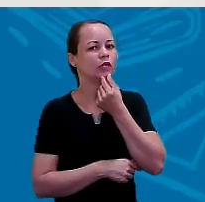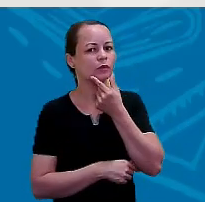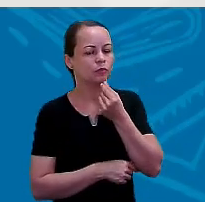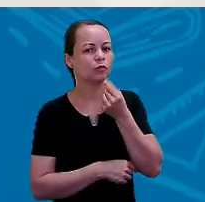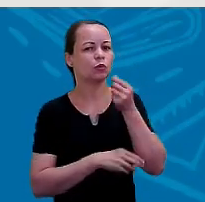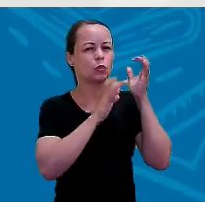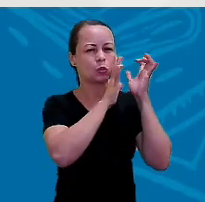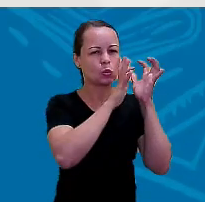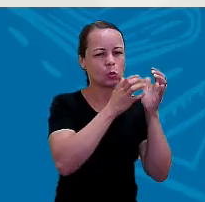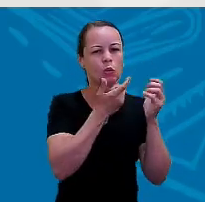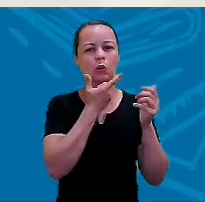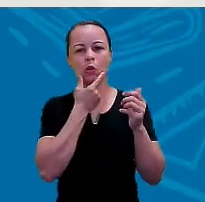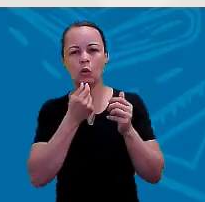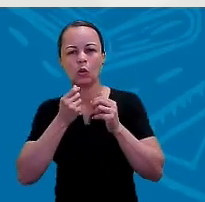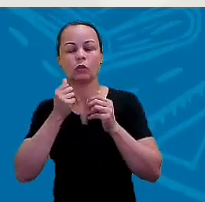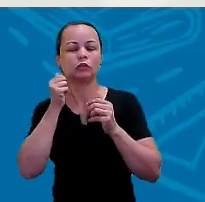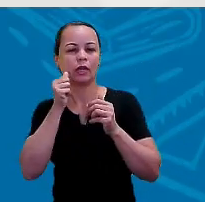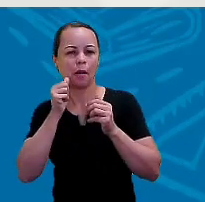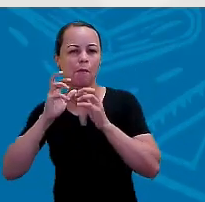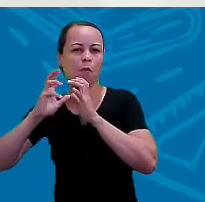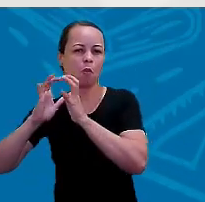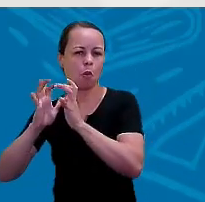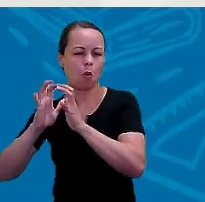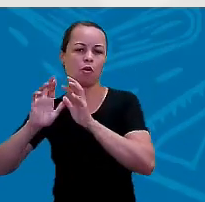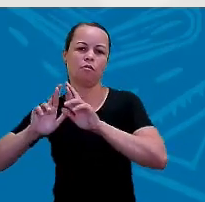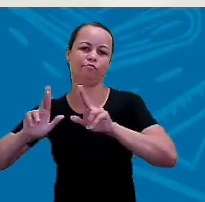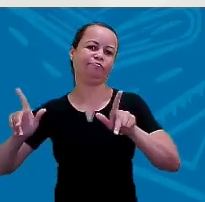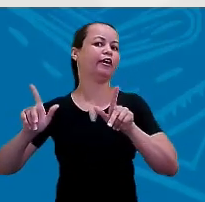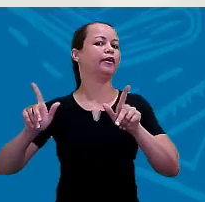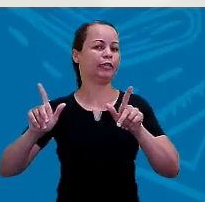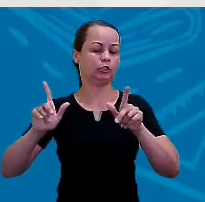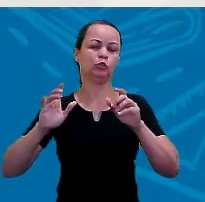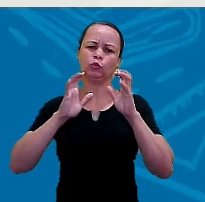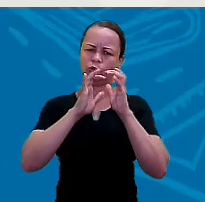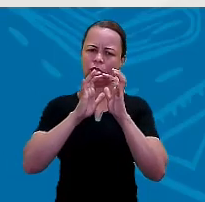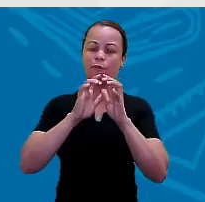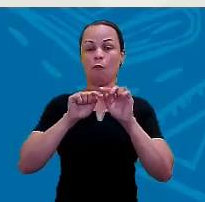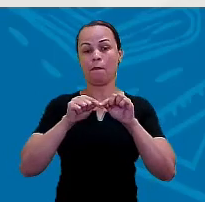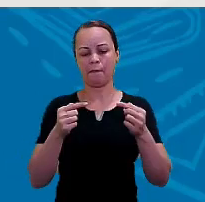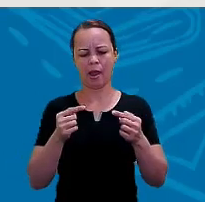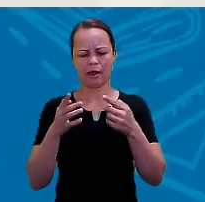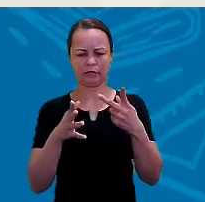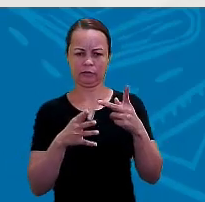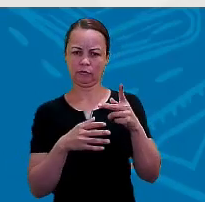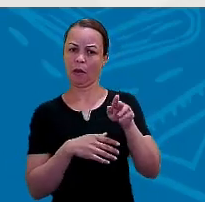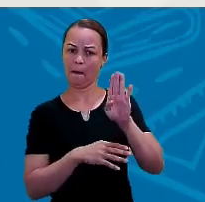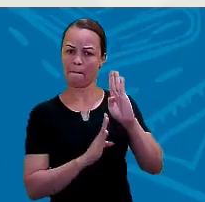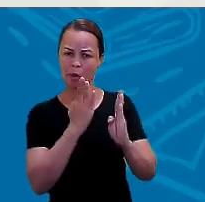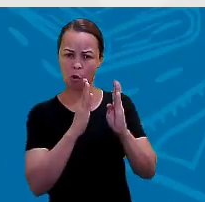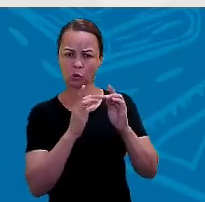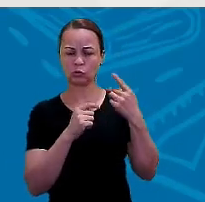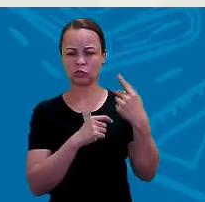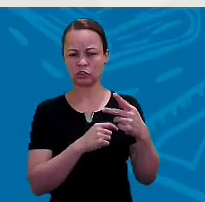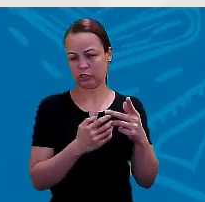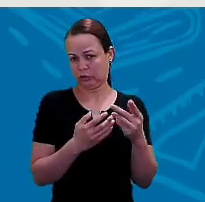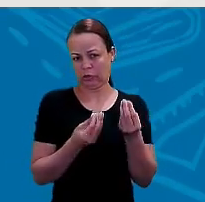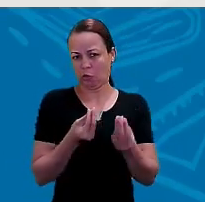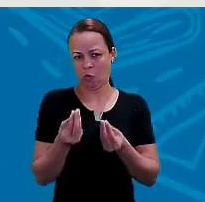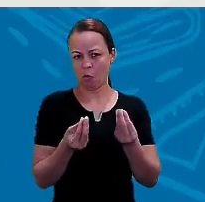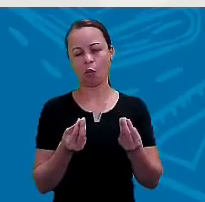E pode sim existir as diferenças entre as mulheres, no sentido biológico, é inegável, não tem como a gente não negar isso, mas a gente tem